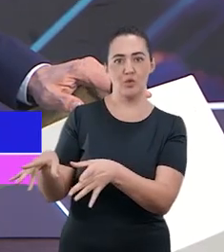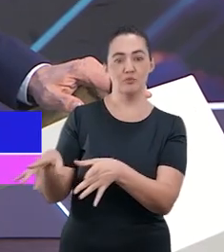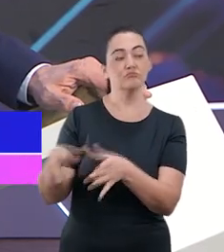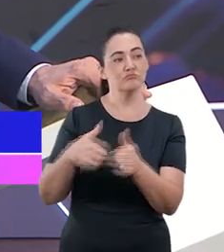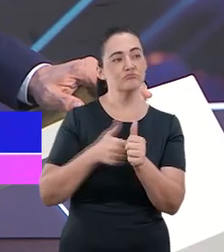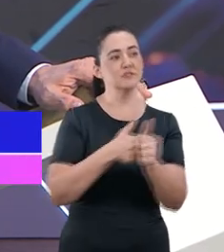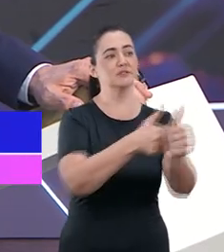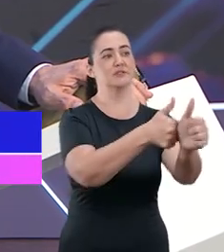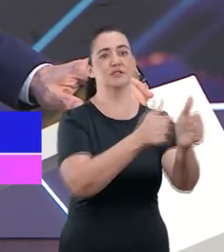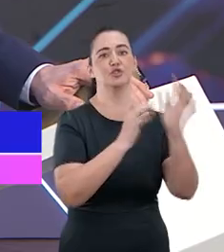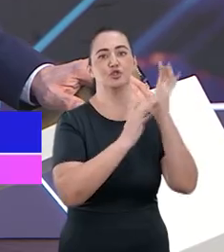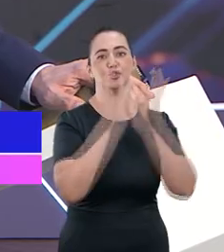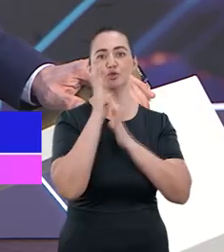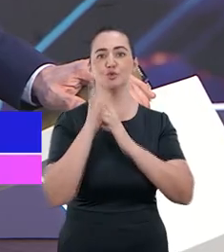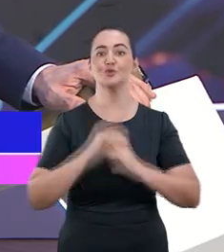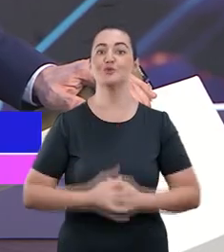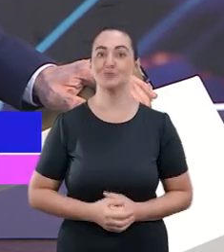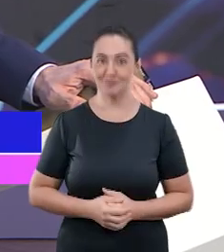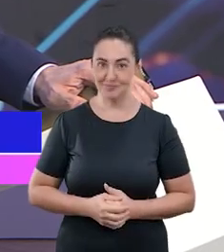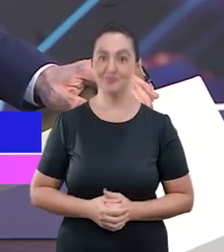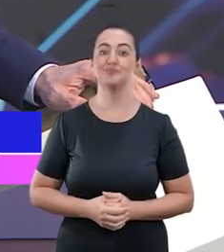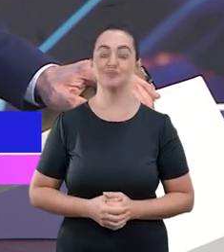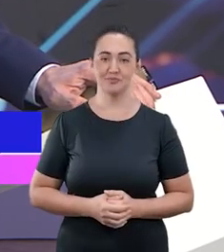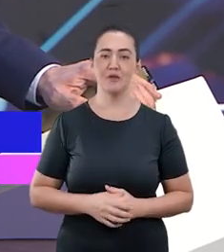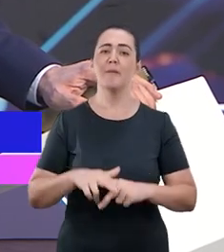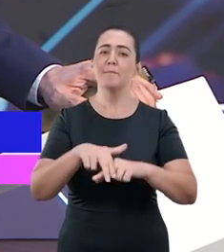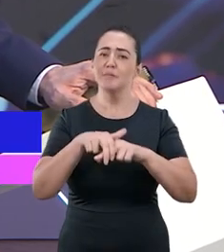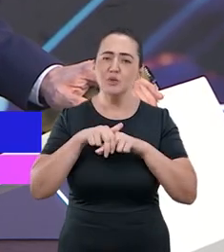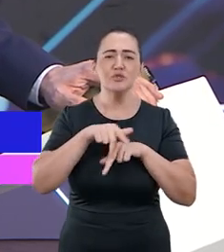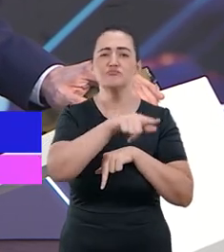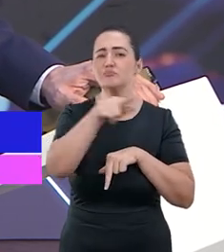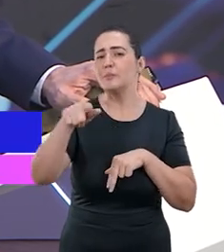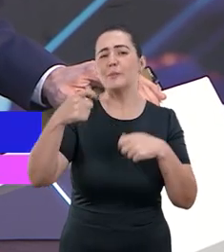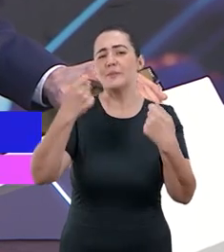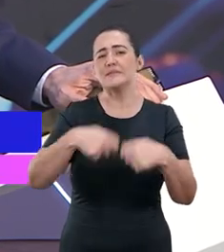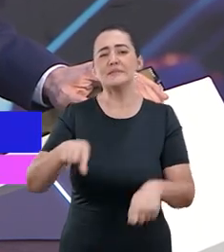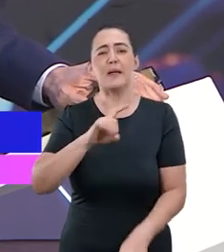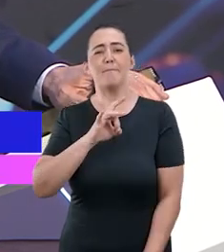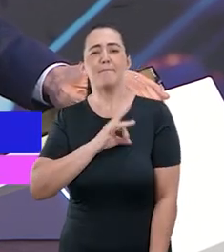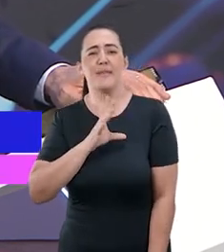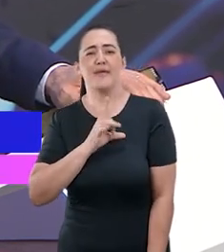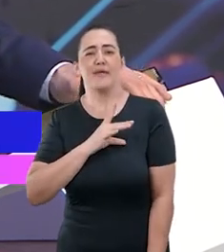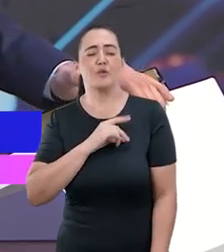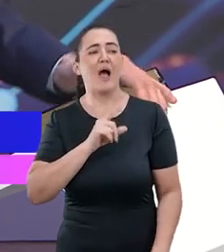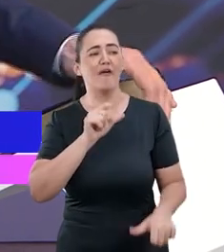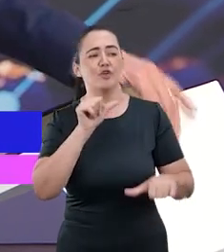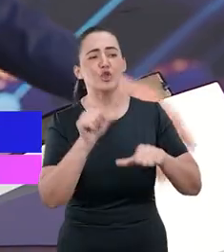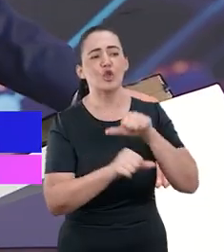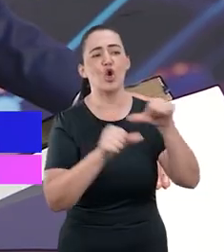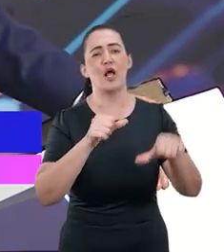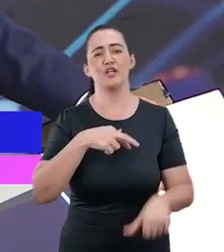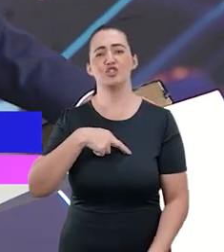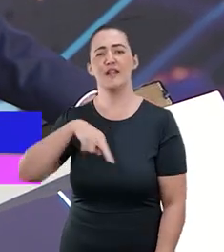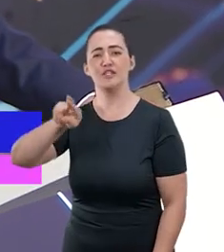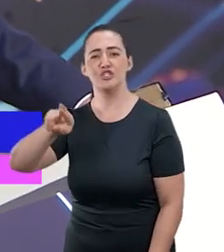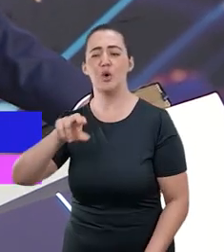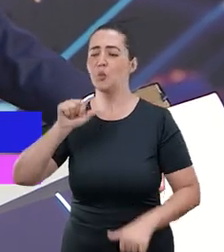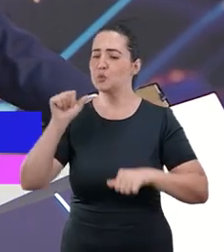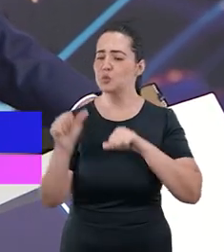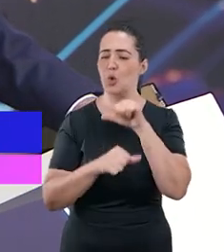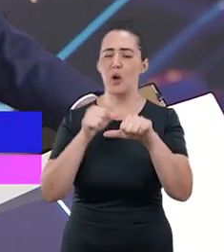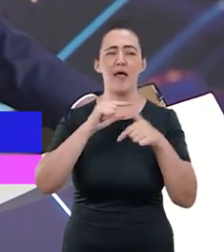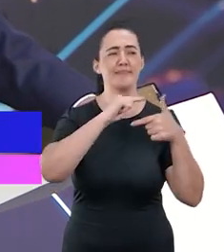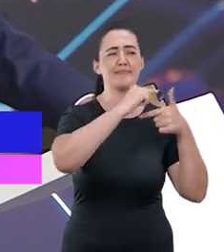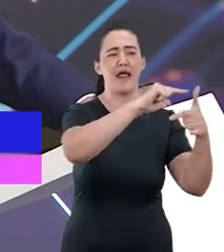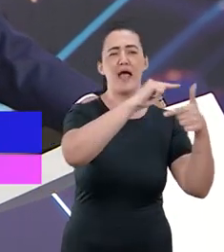temer. Não há nenhuma razão para você sentir-se inseguro ou insegura em dar um passo diferente e romper